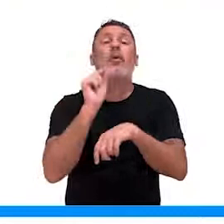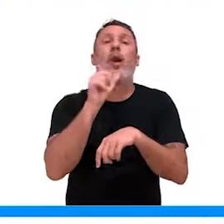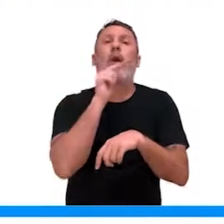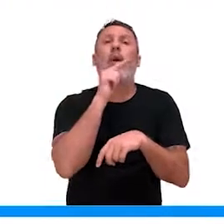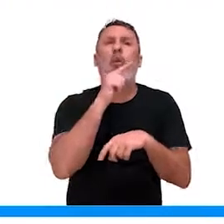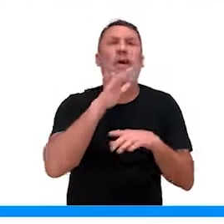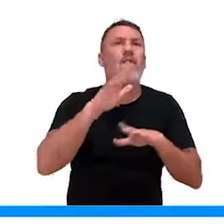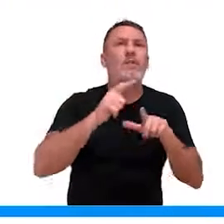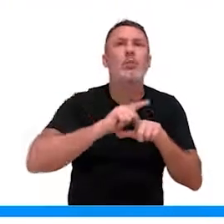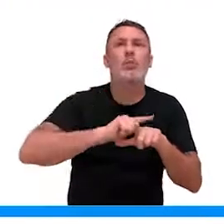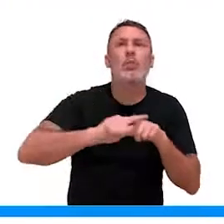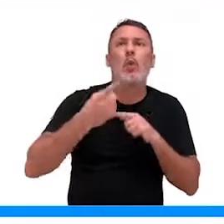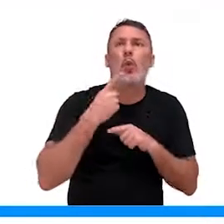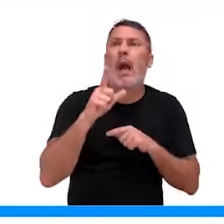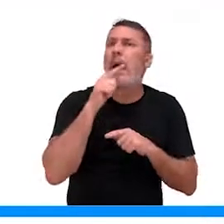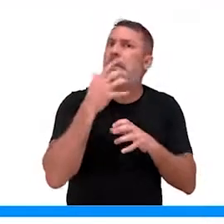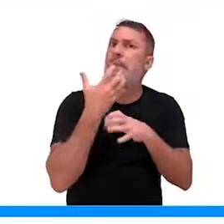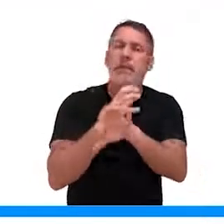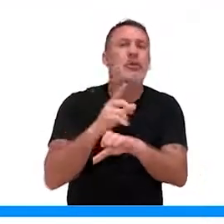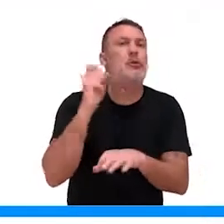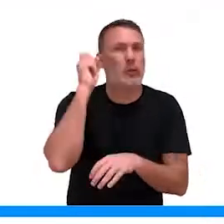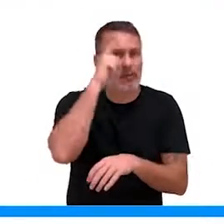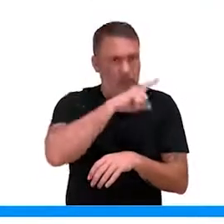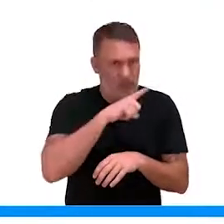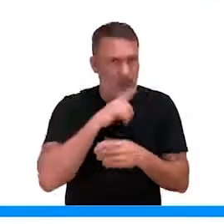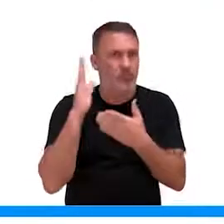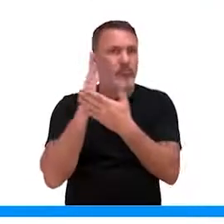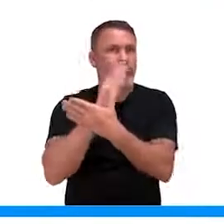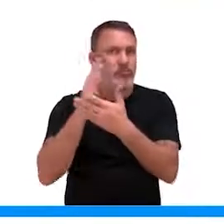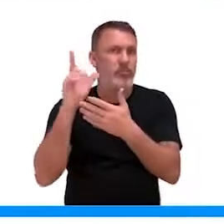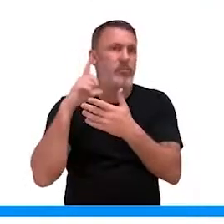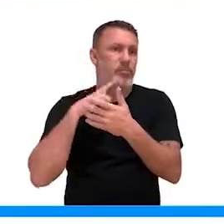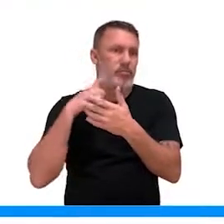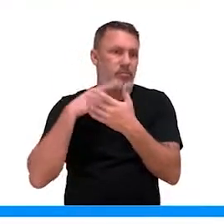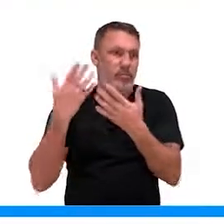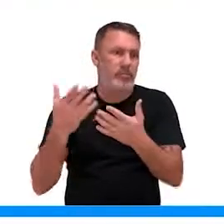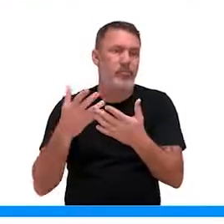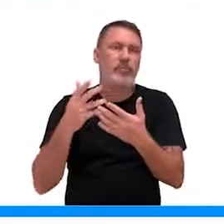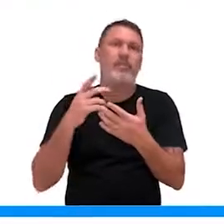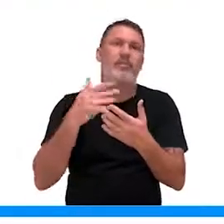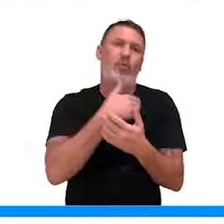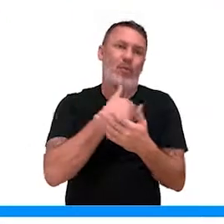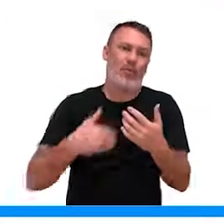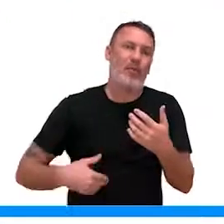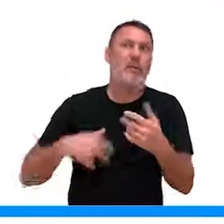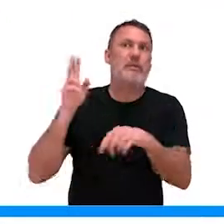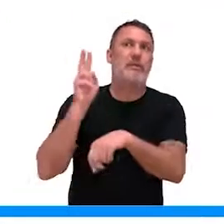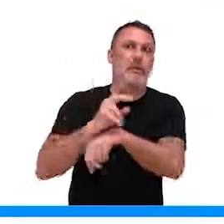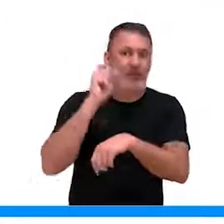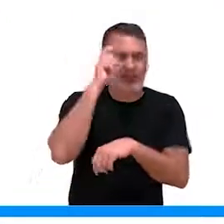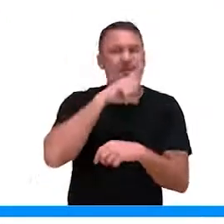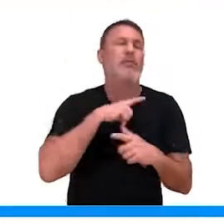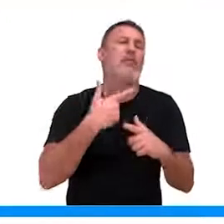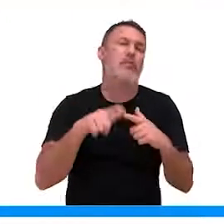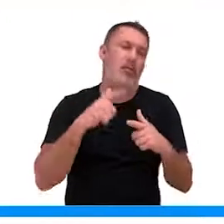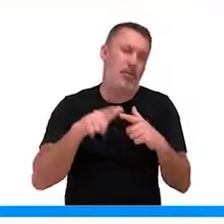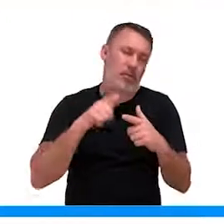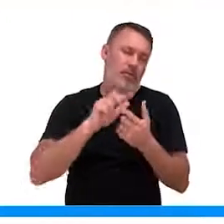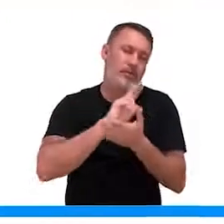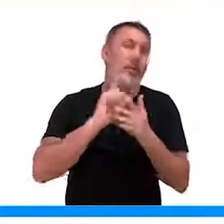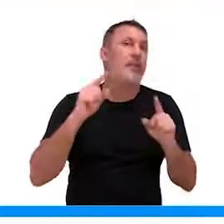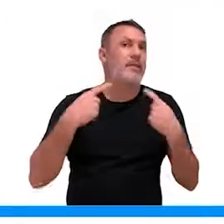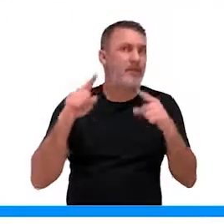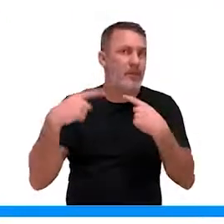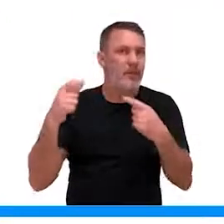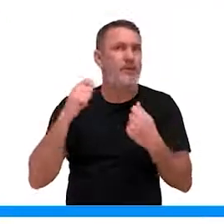uma preocupação alarmante para o nosso estado, para o nosso governo. Então existem muitas problemáticas, muitos